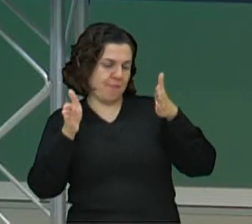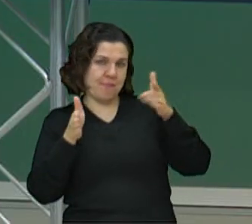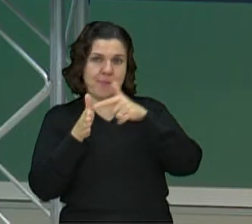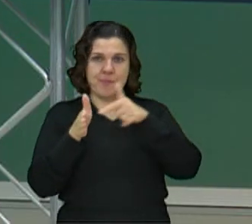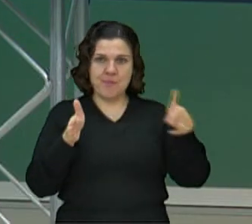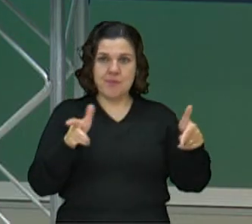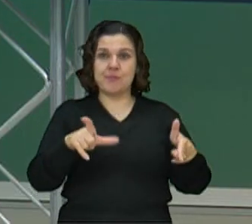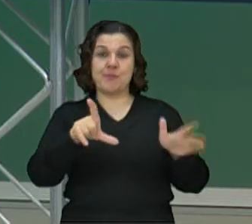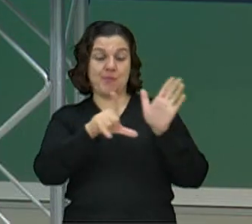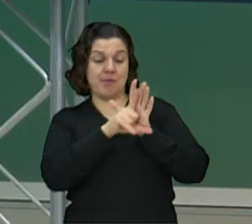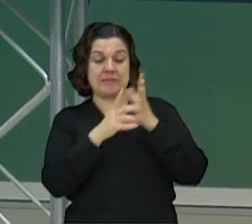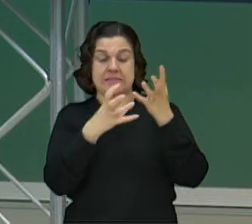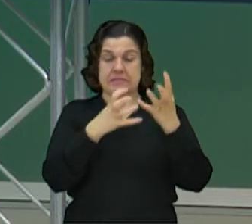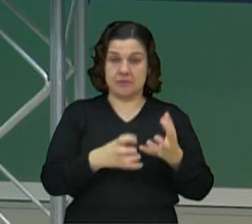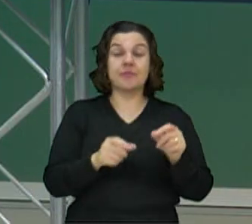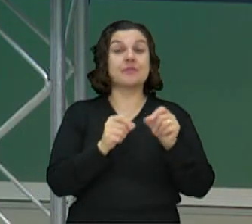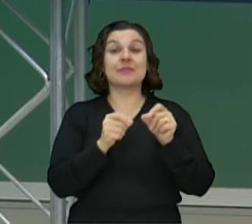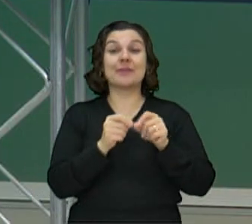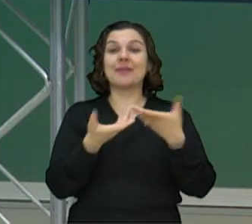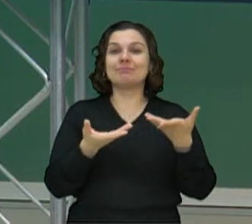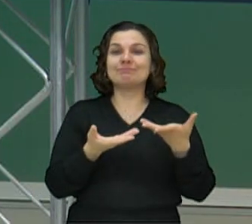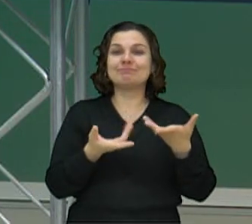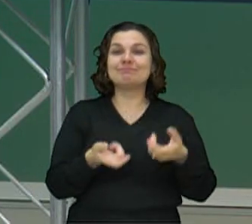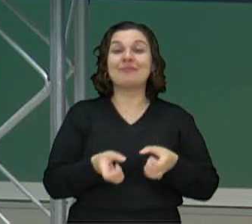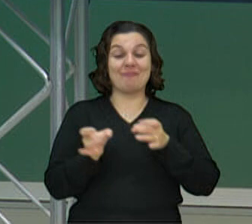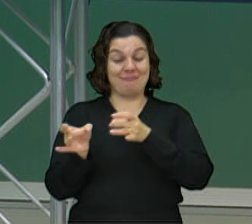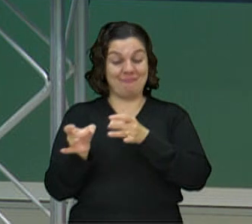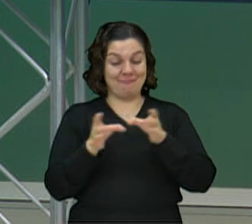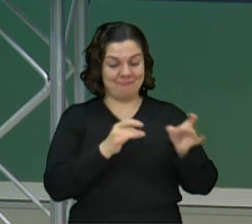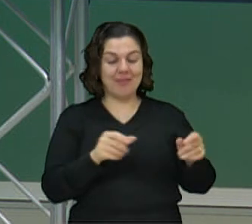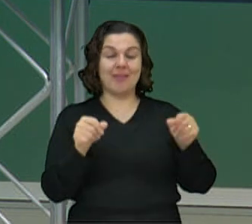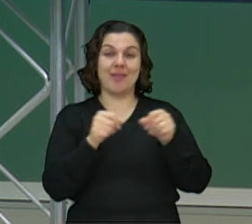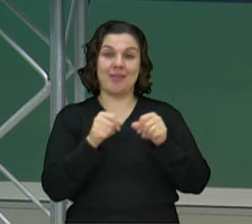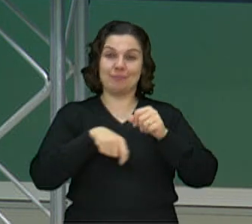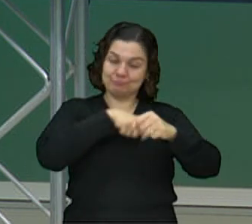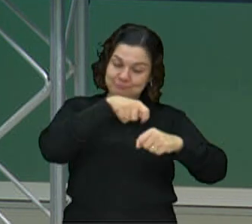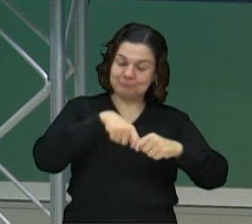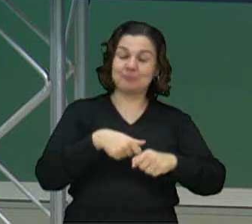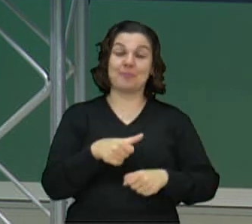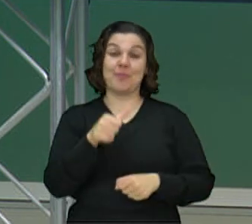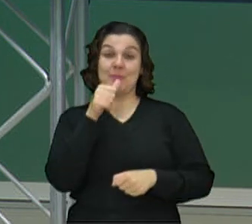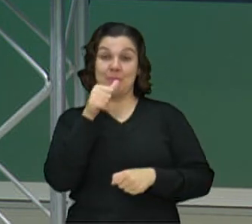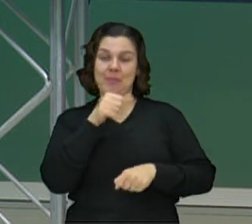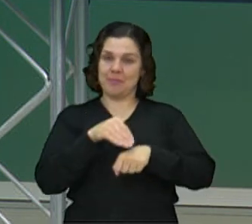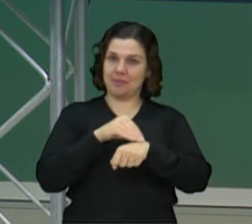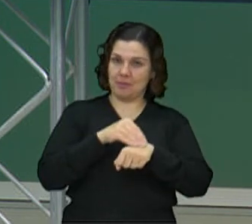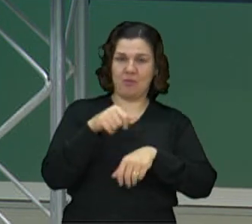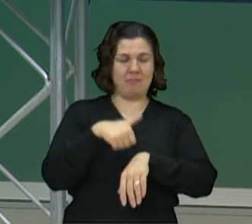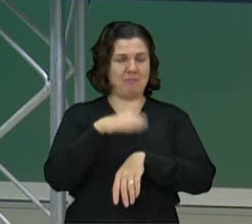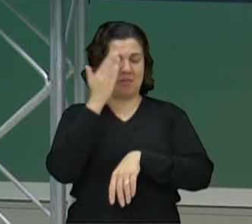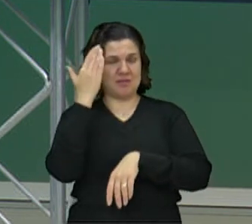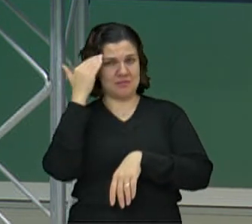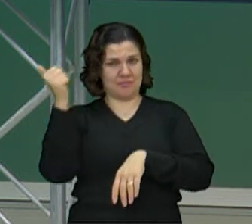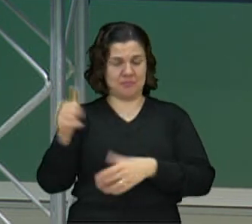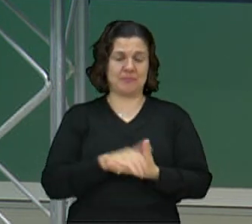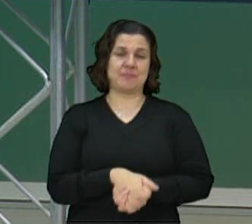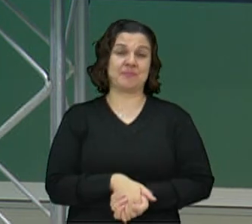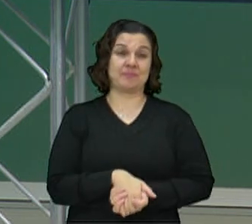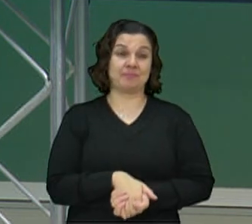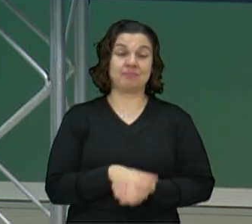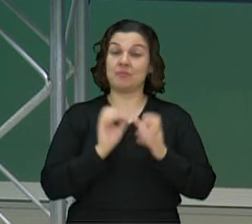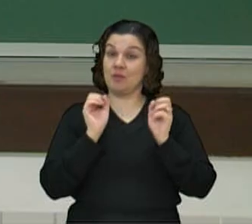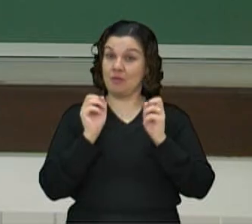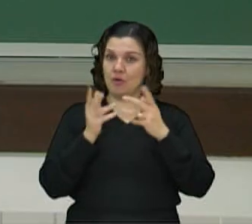da Lei Seca, fabricando e vendendo bebidas aí. Então, o mais conhecido dos gangsters dos Estados Unidos.